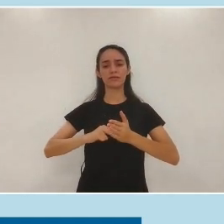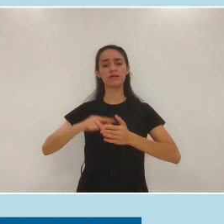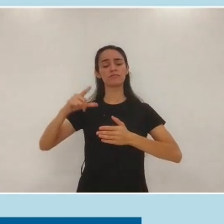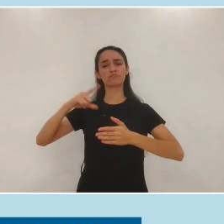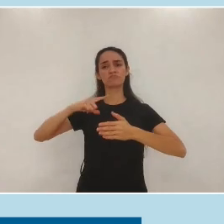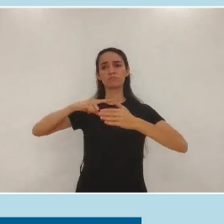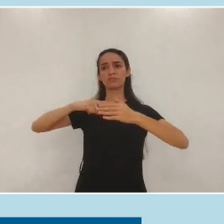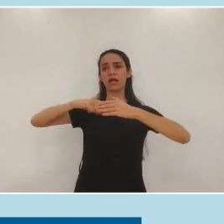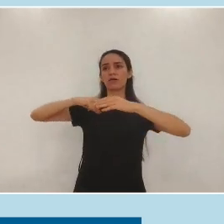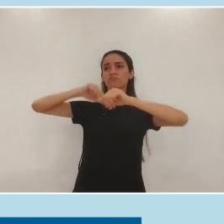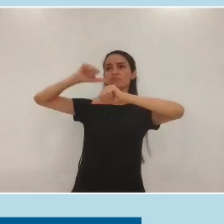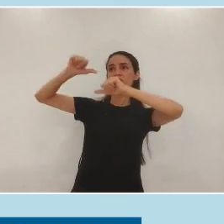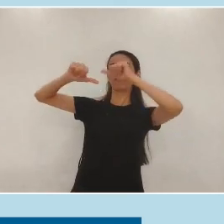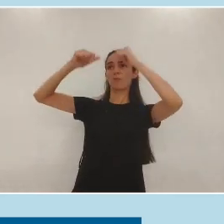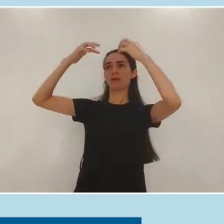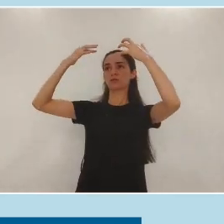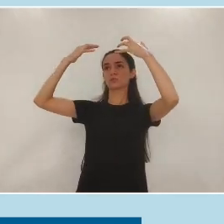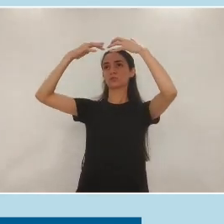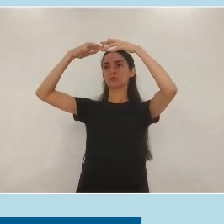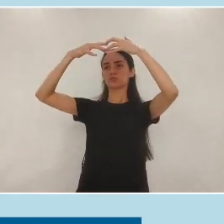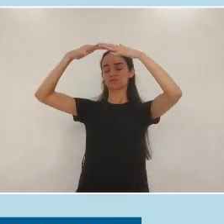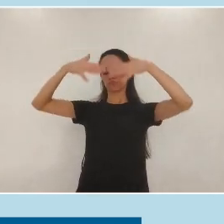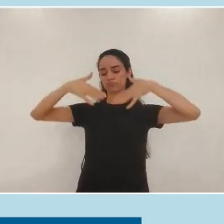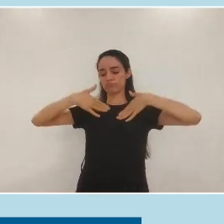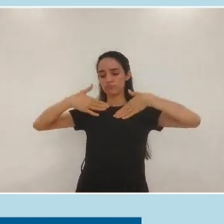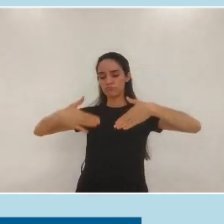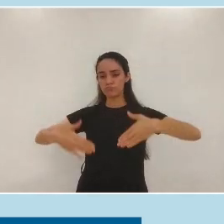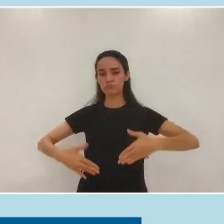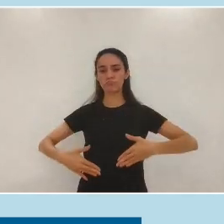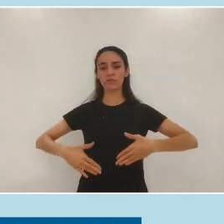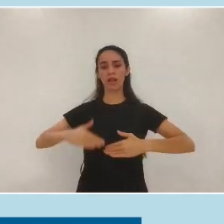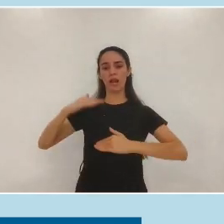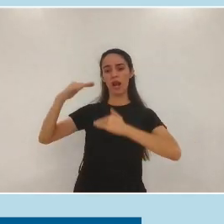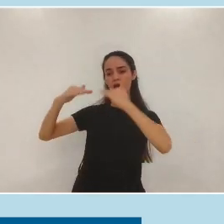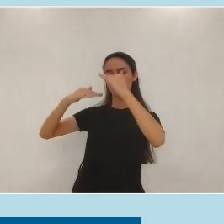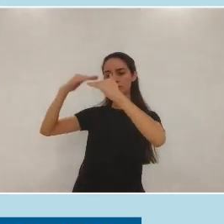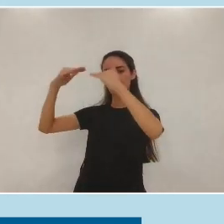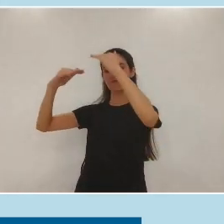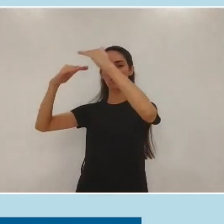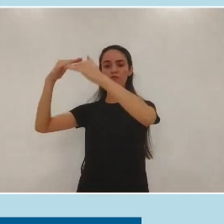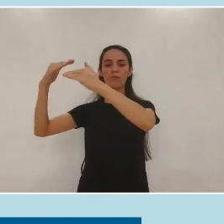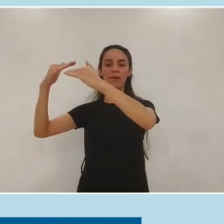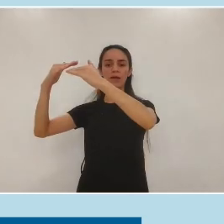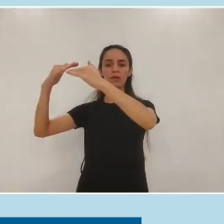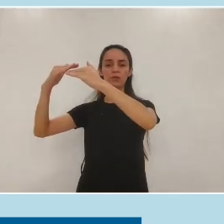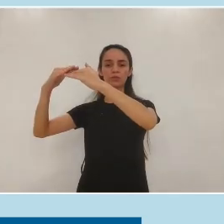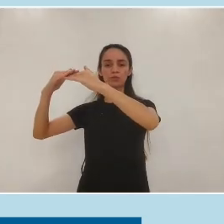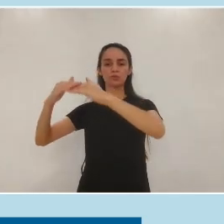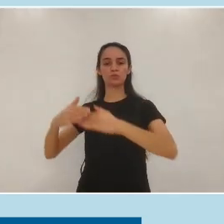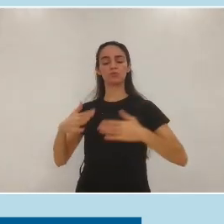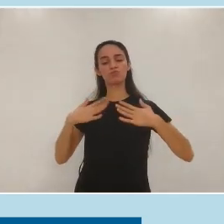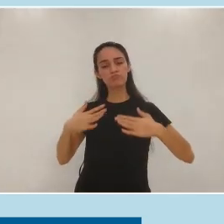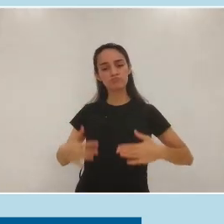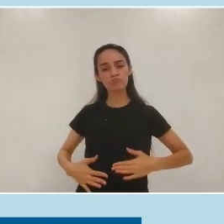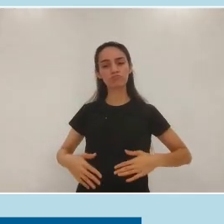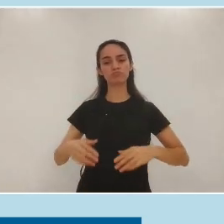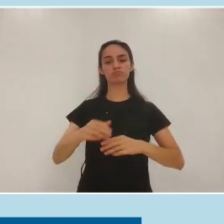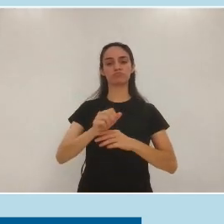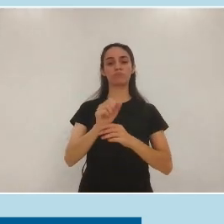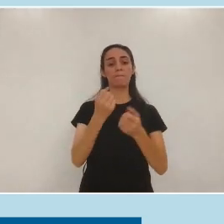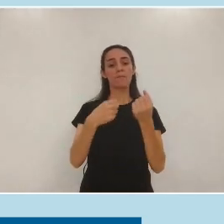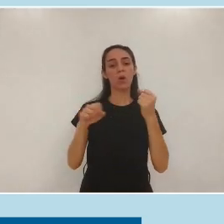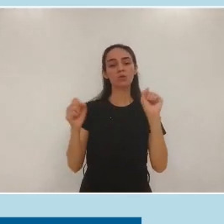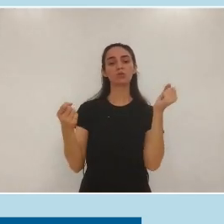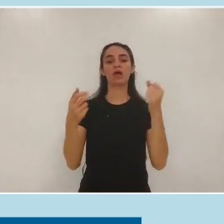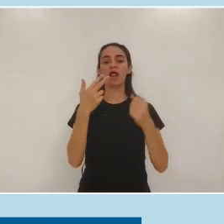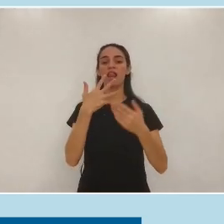do desenvolvimento, seja ele motor, linguístico e de comportamento social. Então, a maioria da